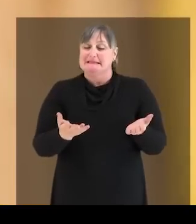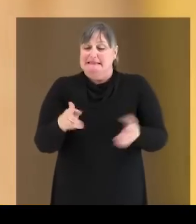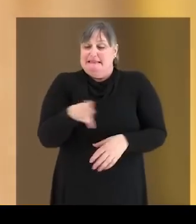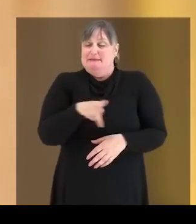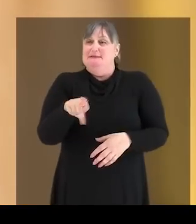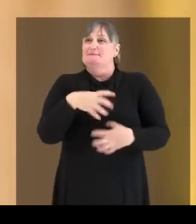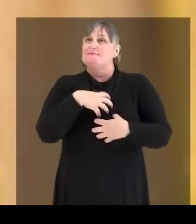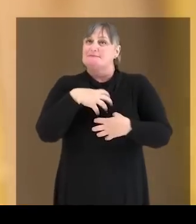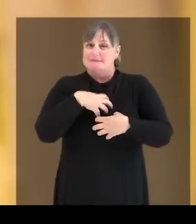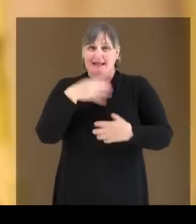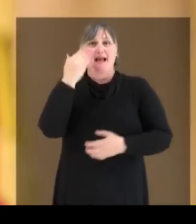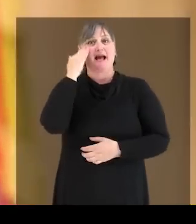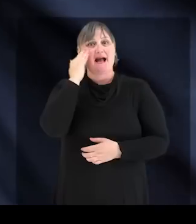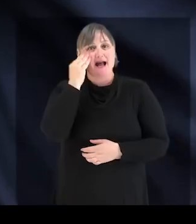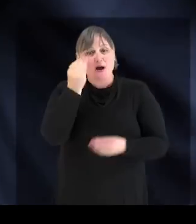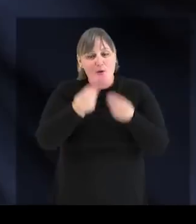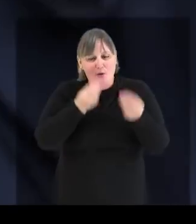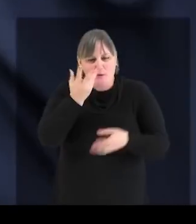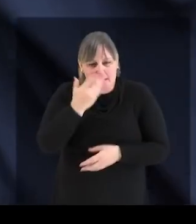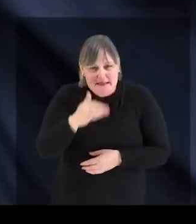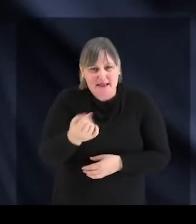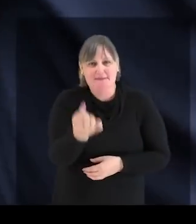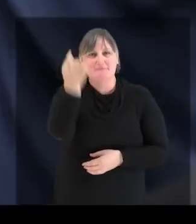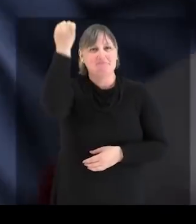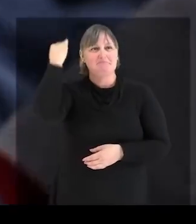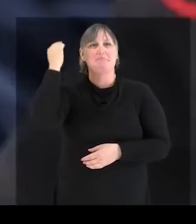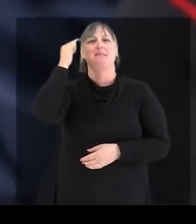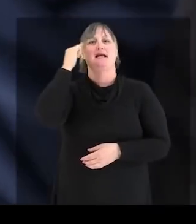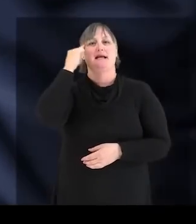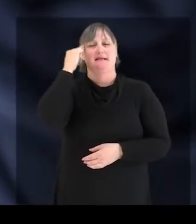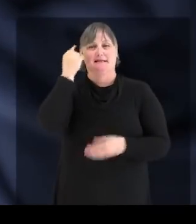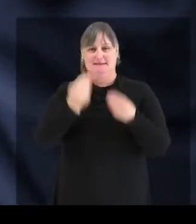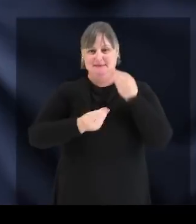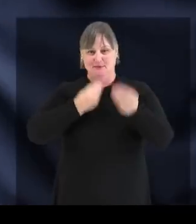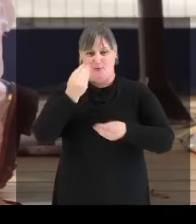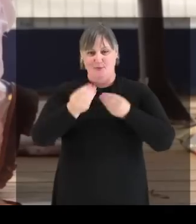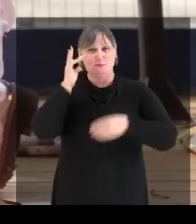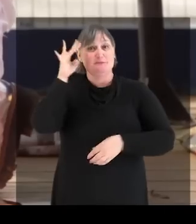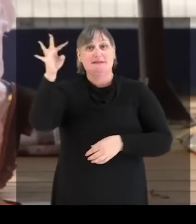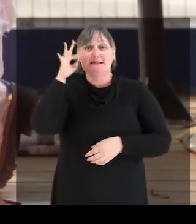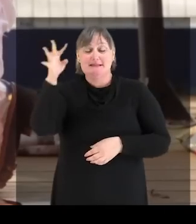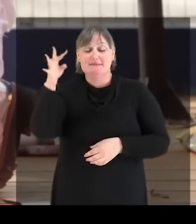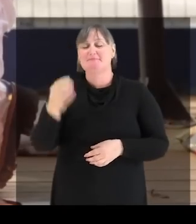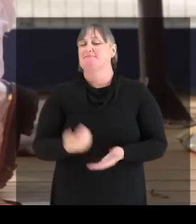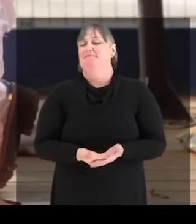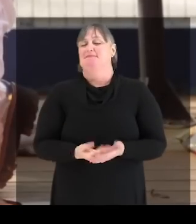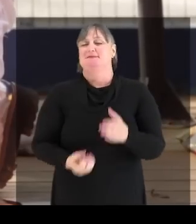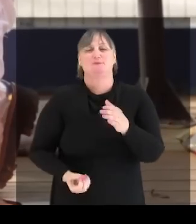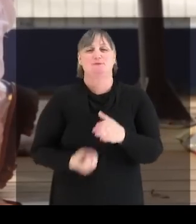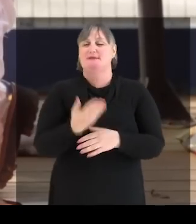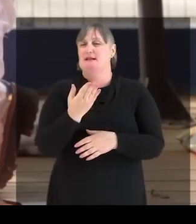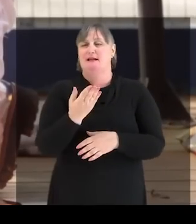começaram a entender, né, como a criança pensa, né, como, o que, que a criança imagina. E daí surgiram, né,